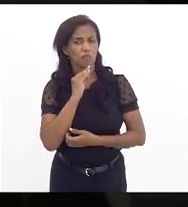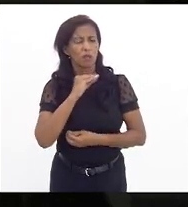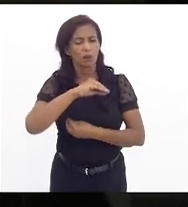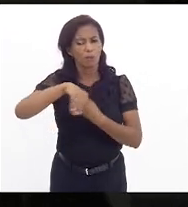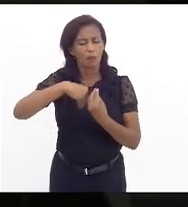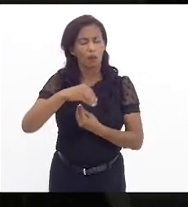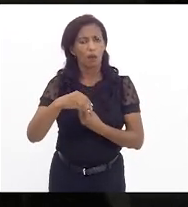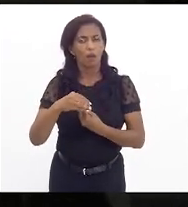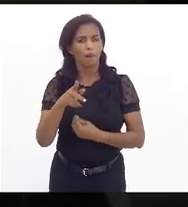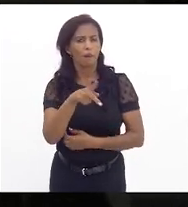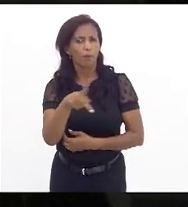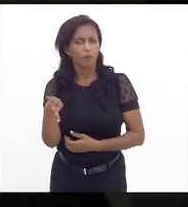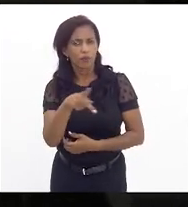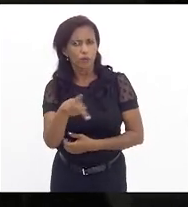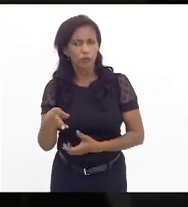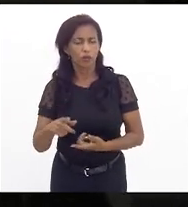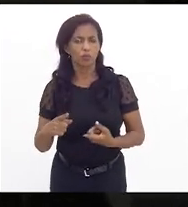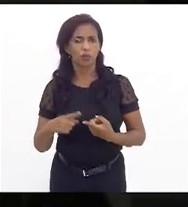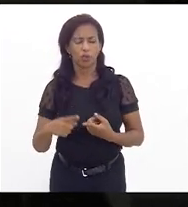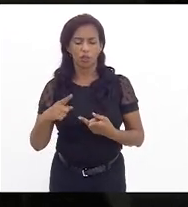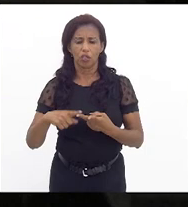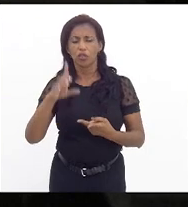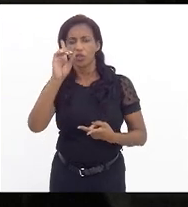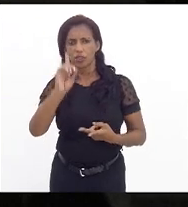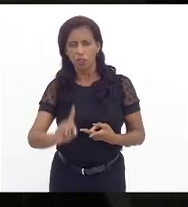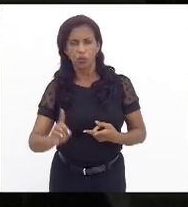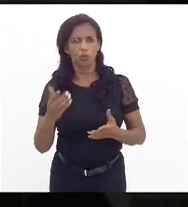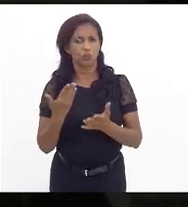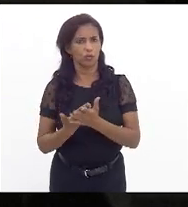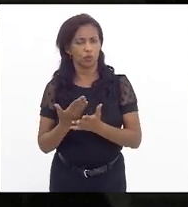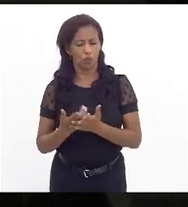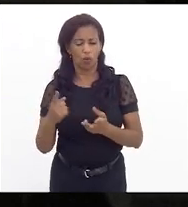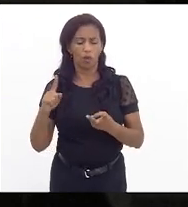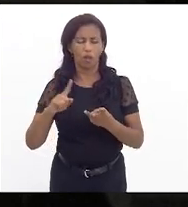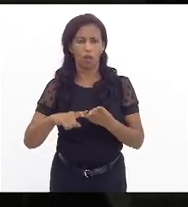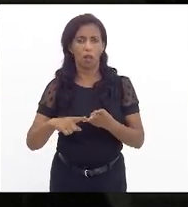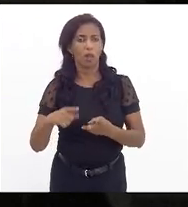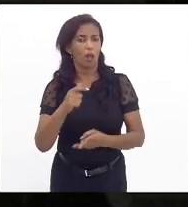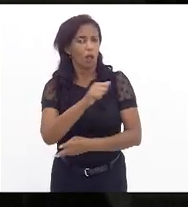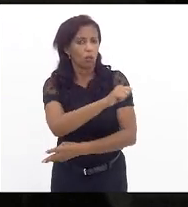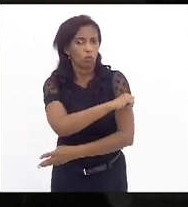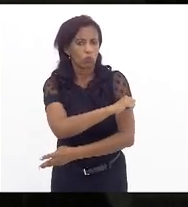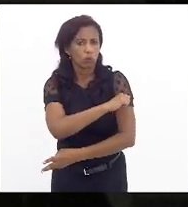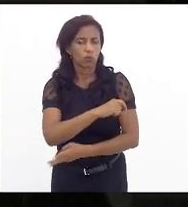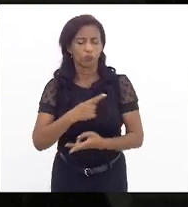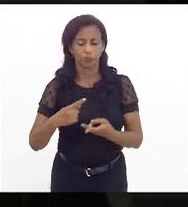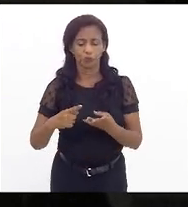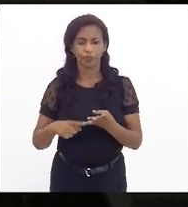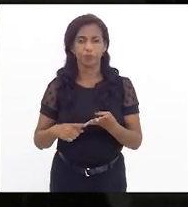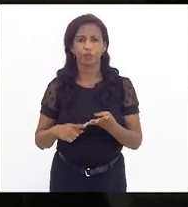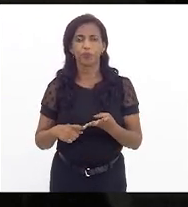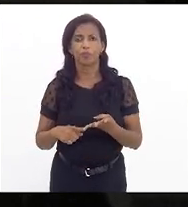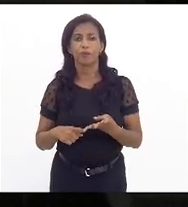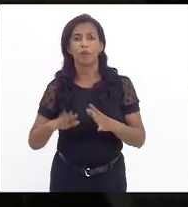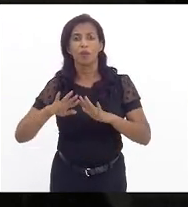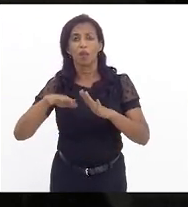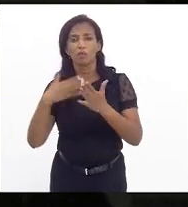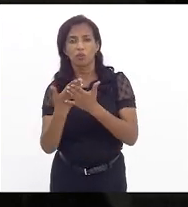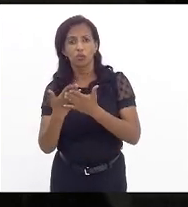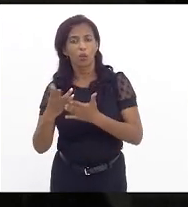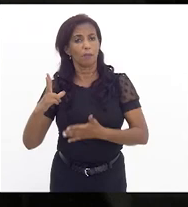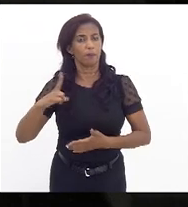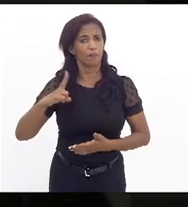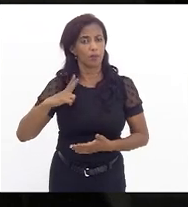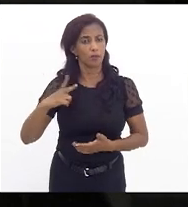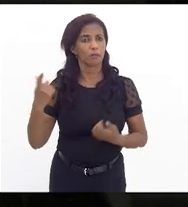da educação, tem que envolver diretores de escola, tem que envolver estudantes, tem que envolver as escolas